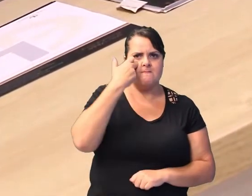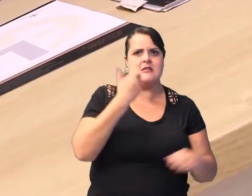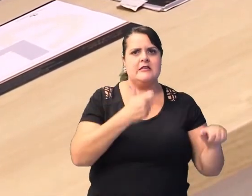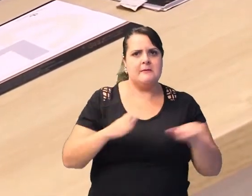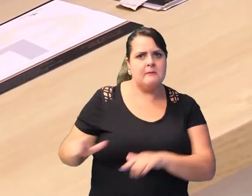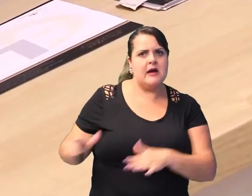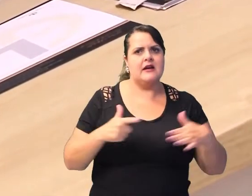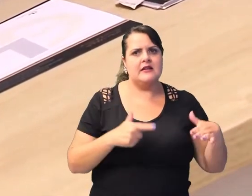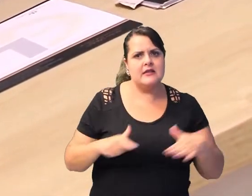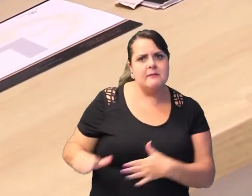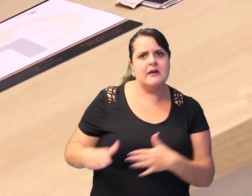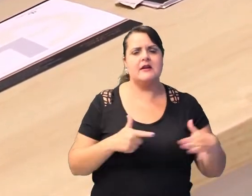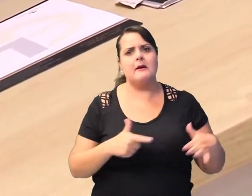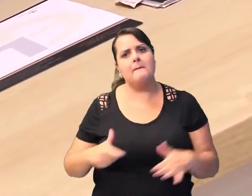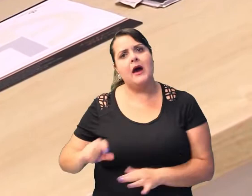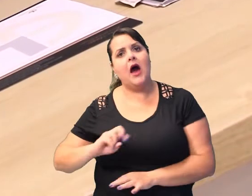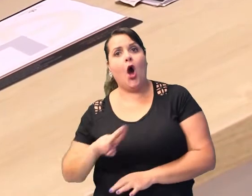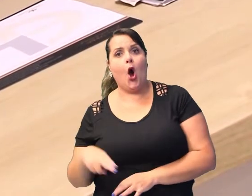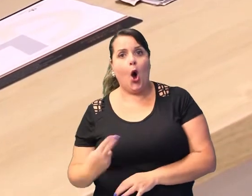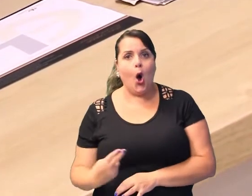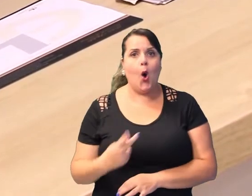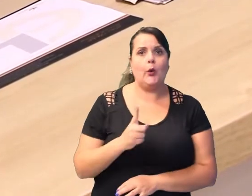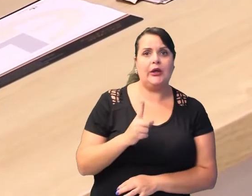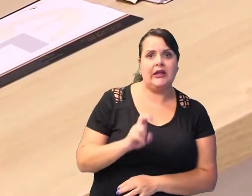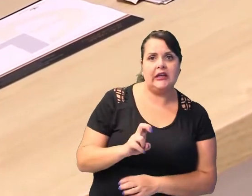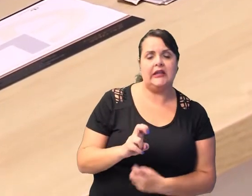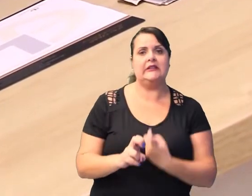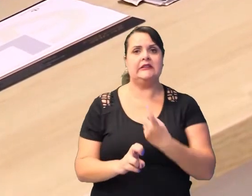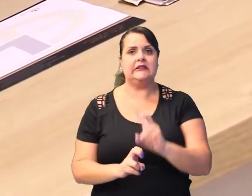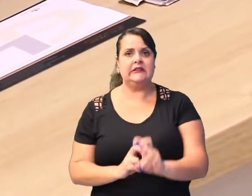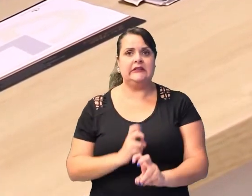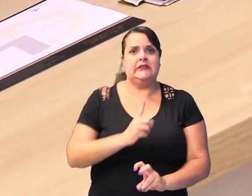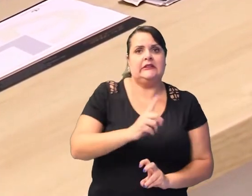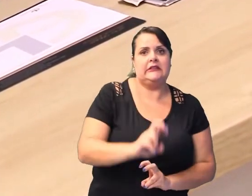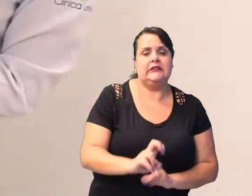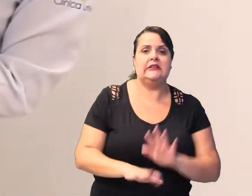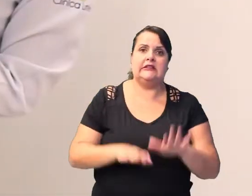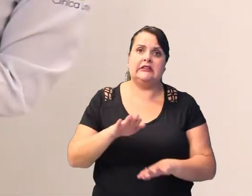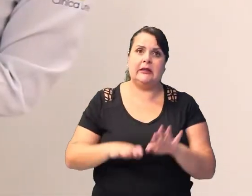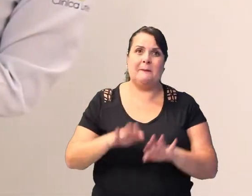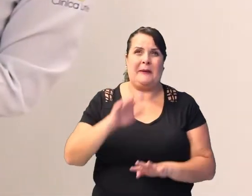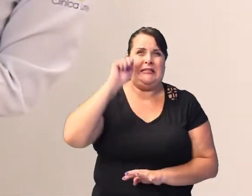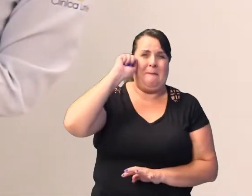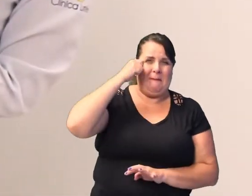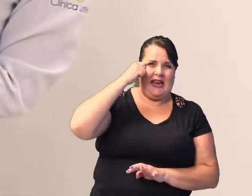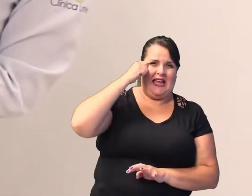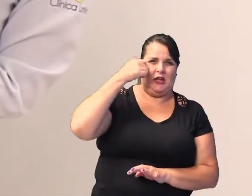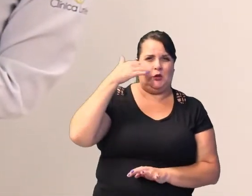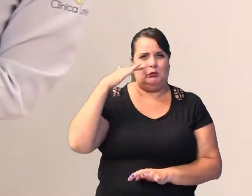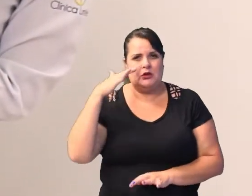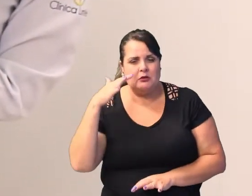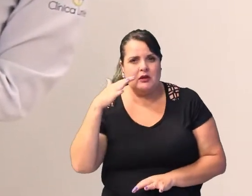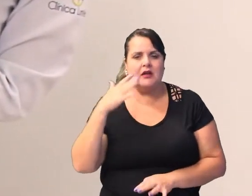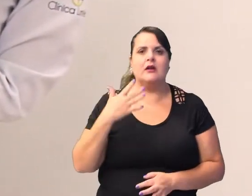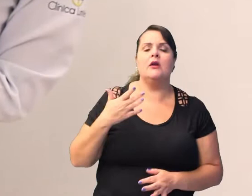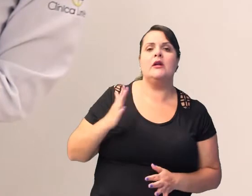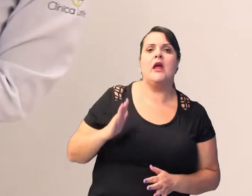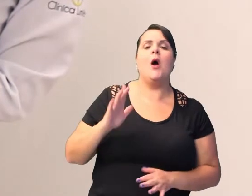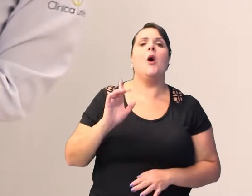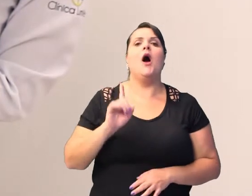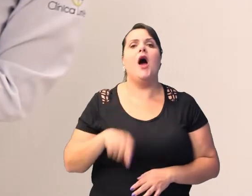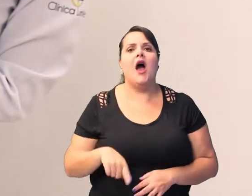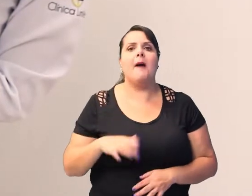intervalo semanal ou até mesmo quinzenal dependendo da coloração das olheiras e o efeito desse tratamento pode durar em média